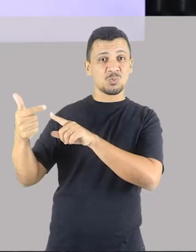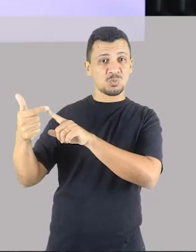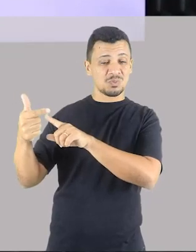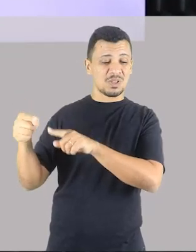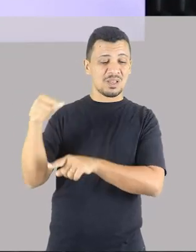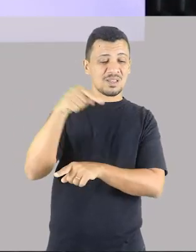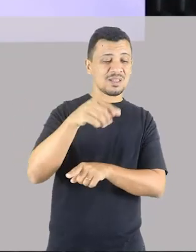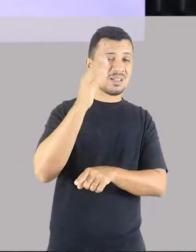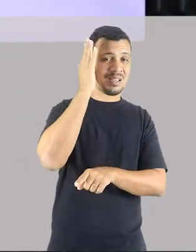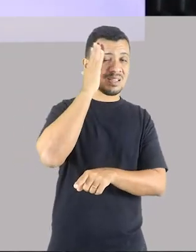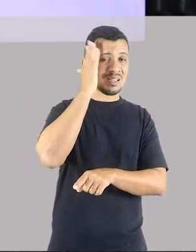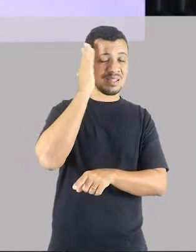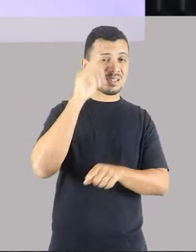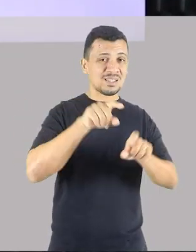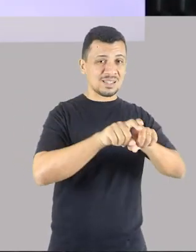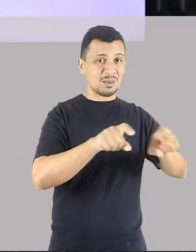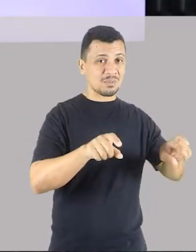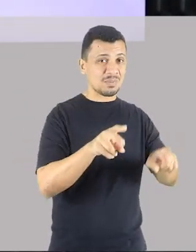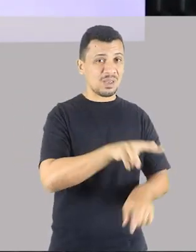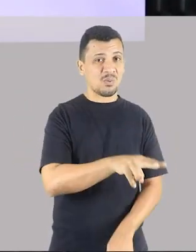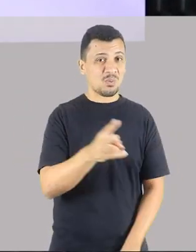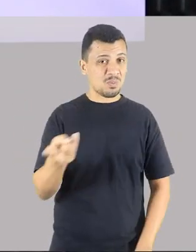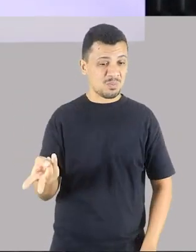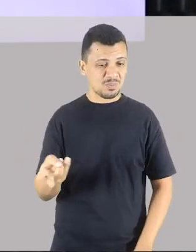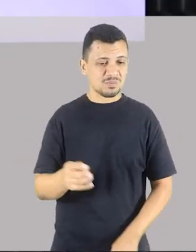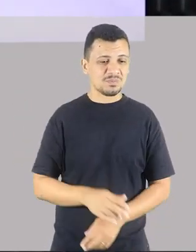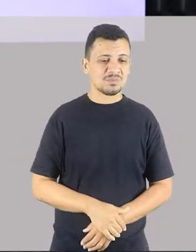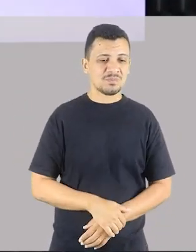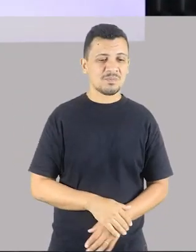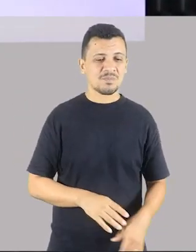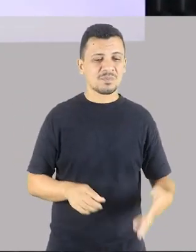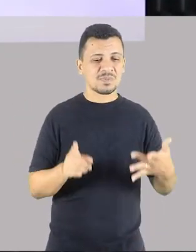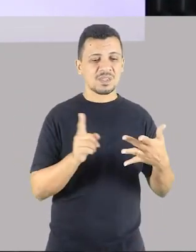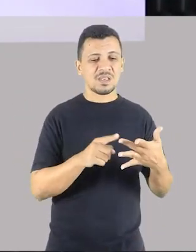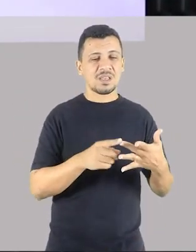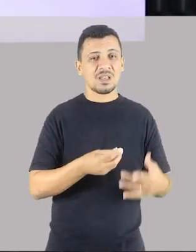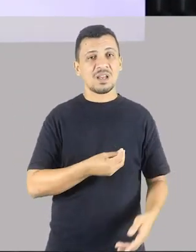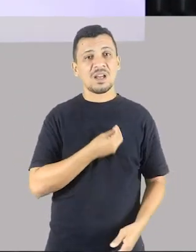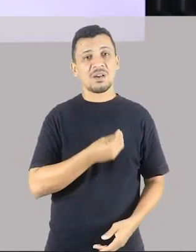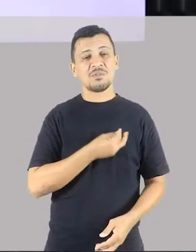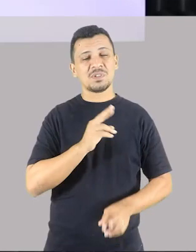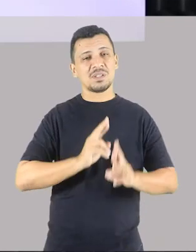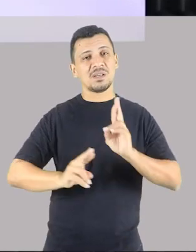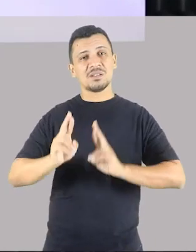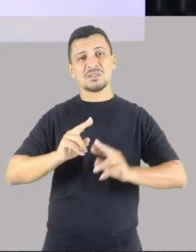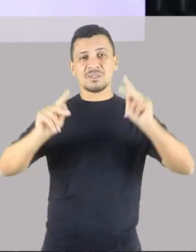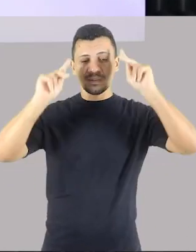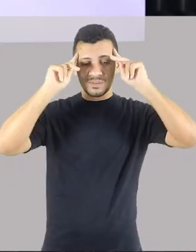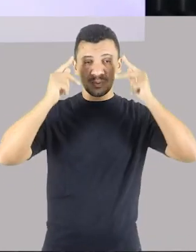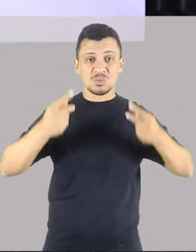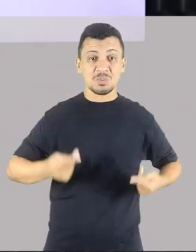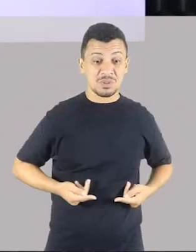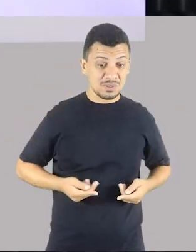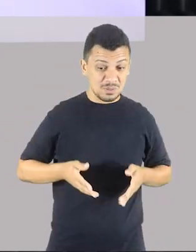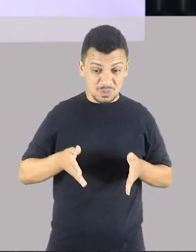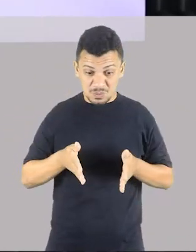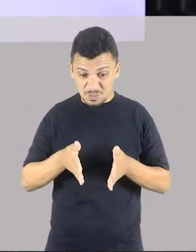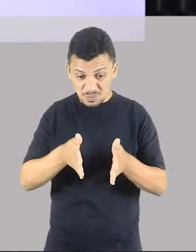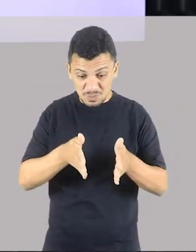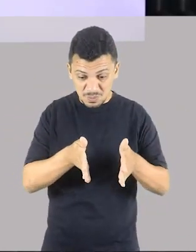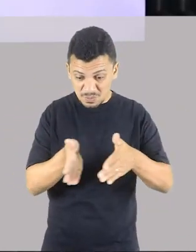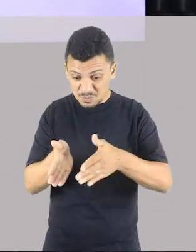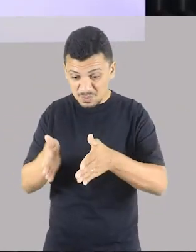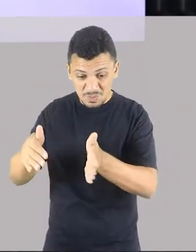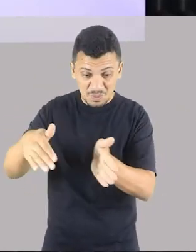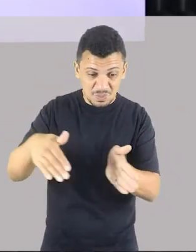oposto, tá? Mas vamos aproveitar para fazer as outras. A vida e as relações humanas são um grande labirinto. Isso é o que,